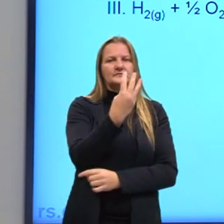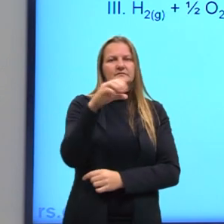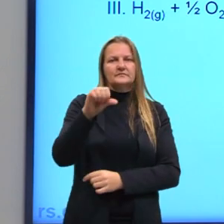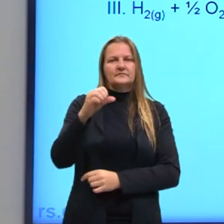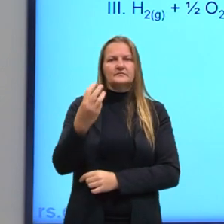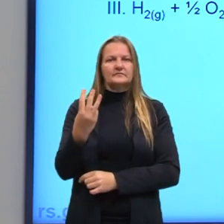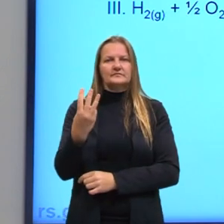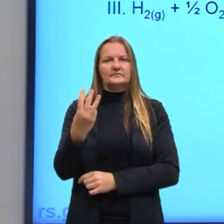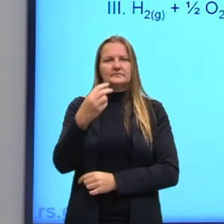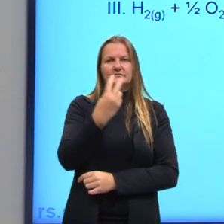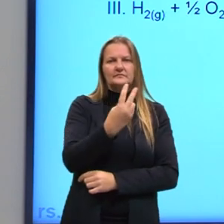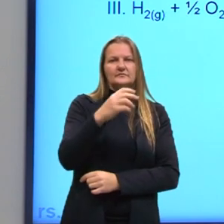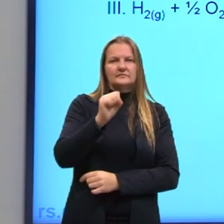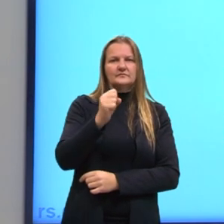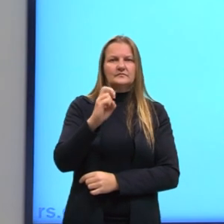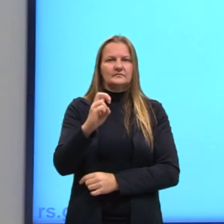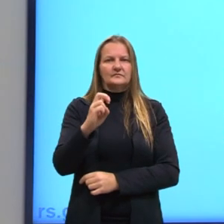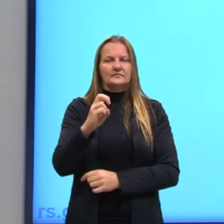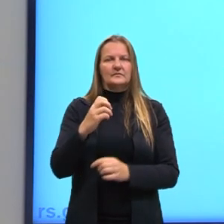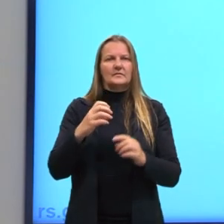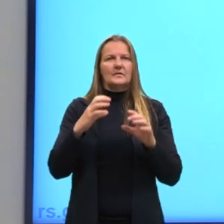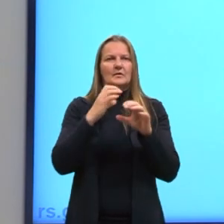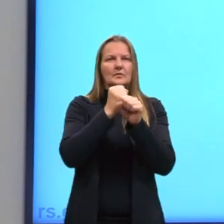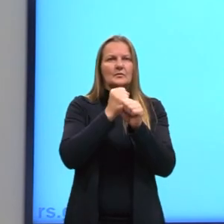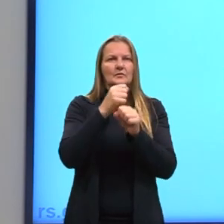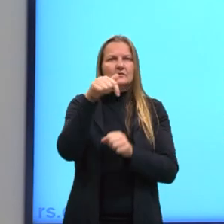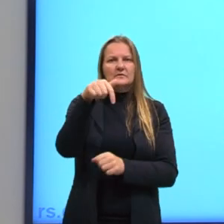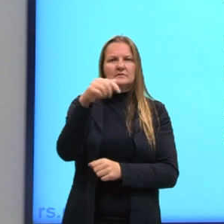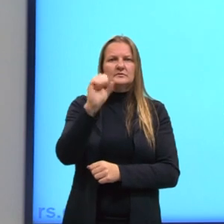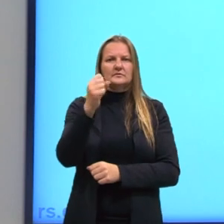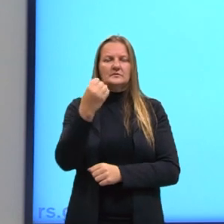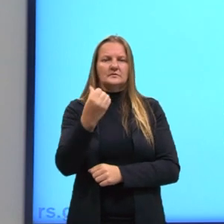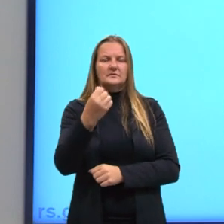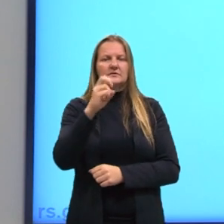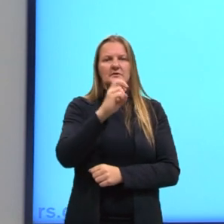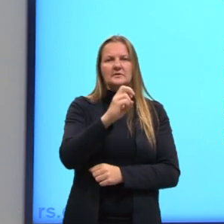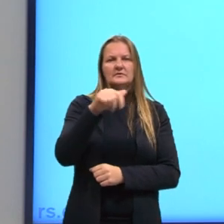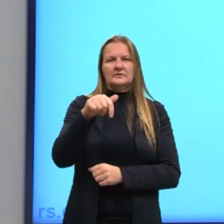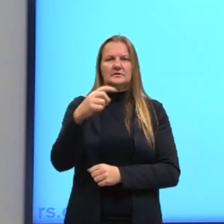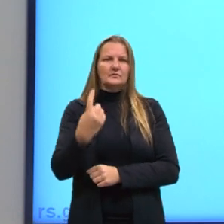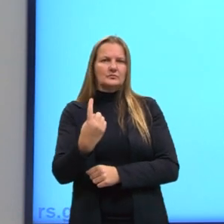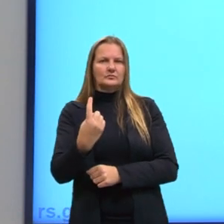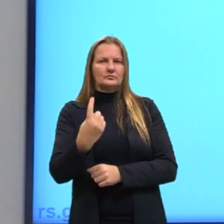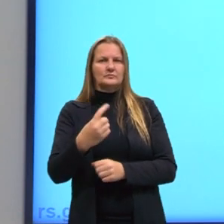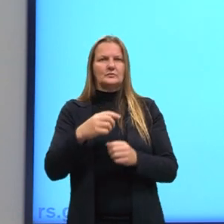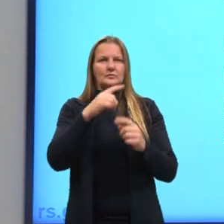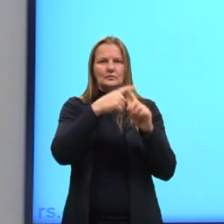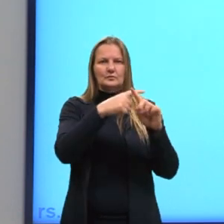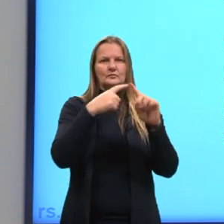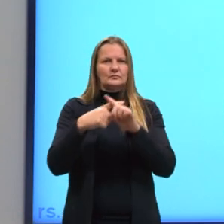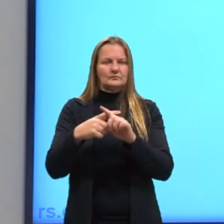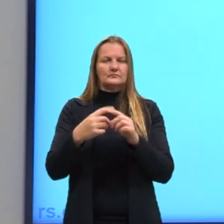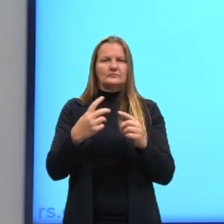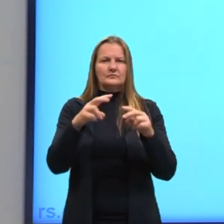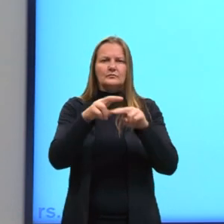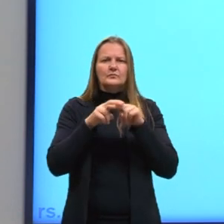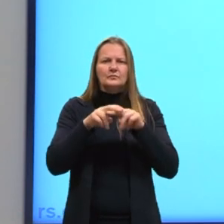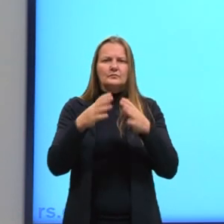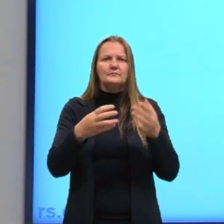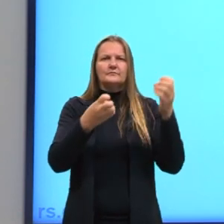393 e 285 eu vou obter 786 e-571 multipliquem os dois